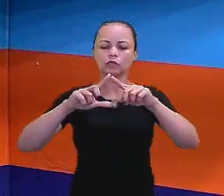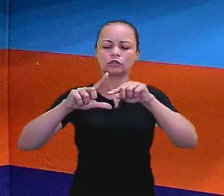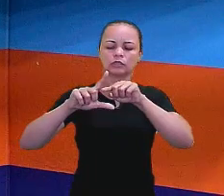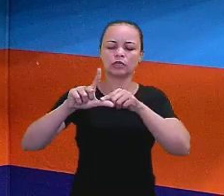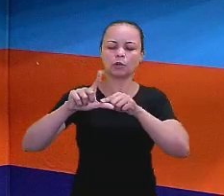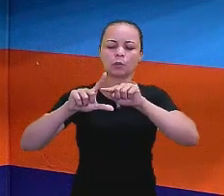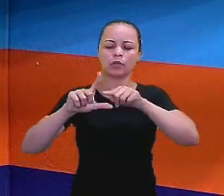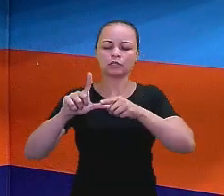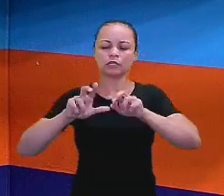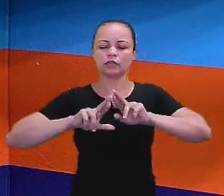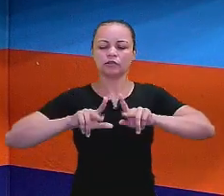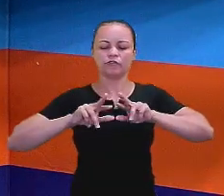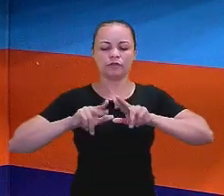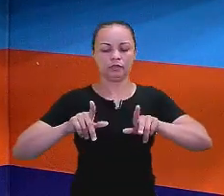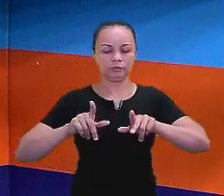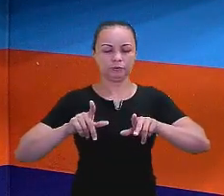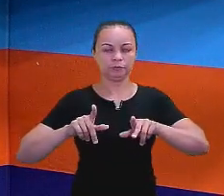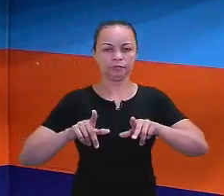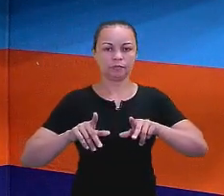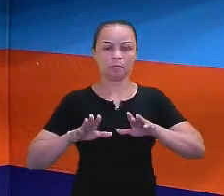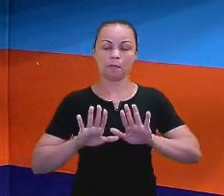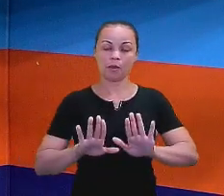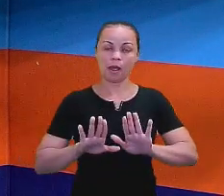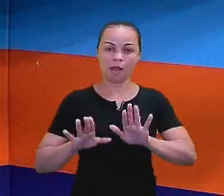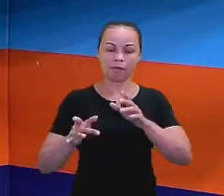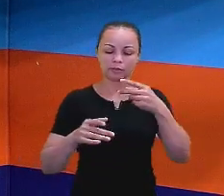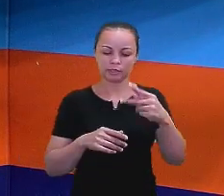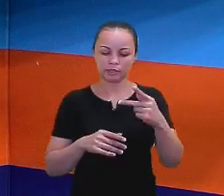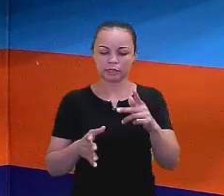diferentes. Por consequência, seus três